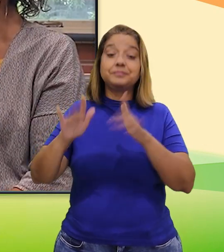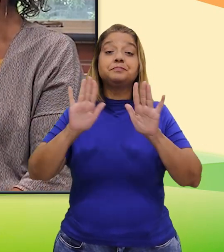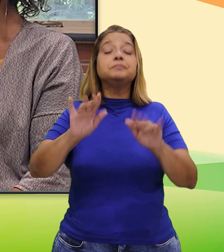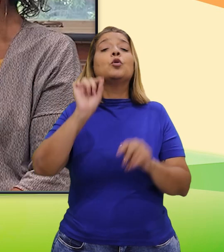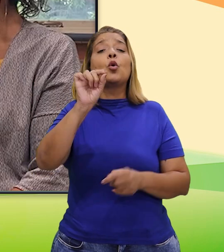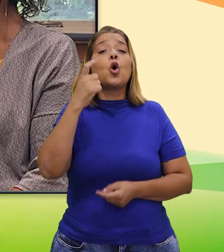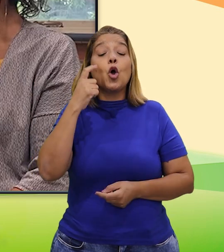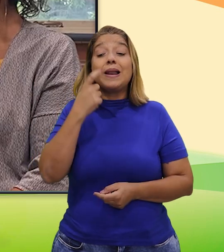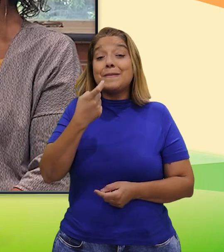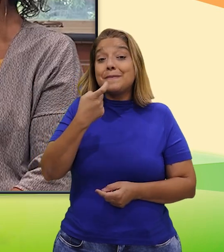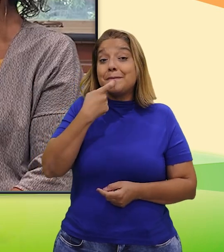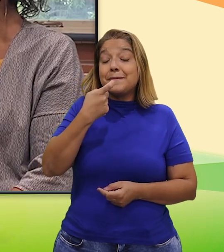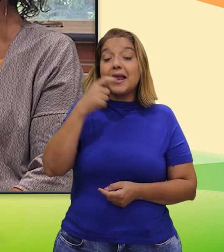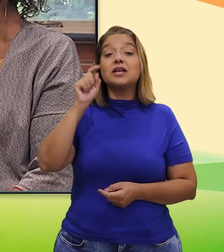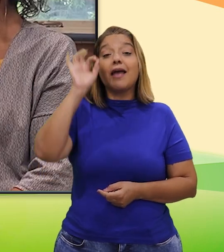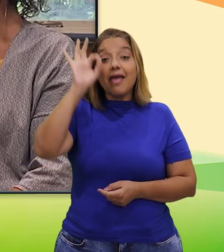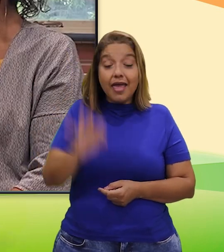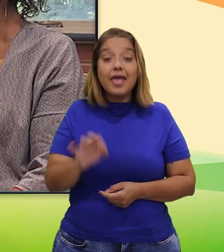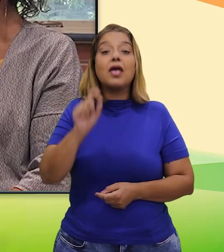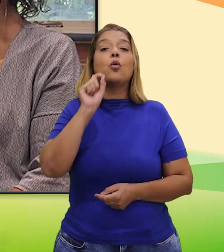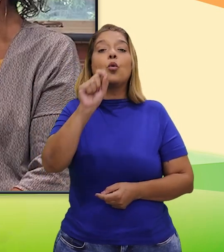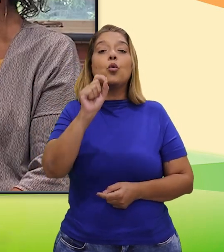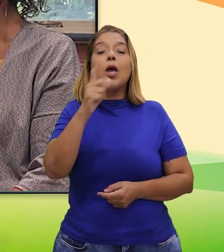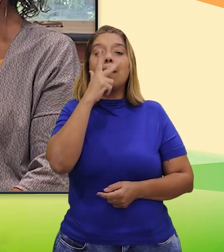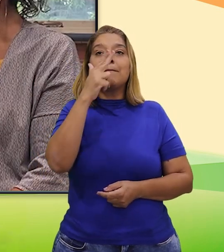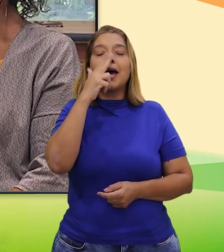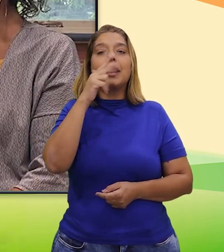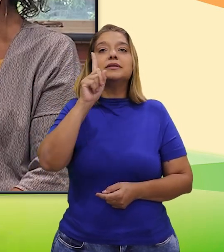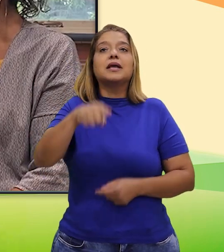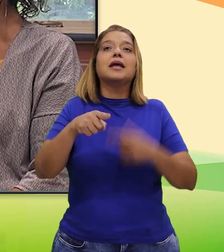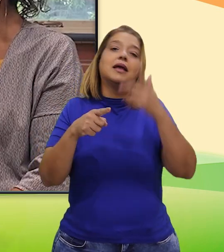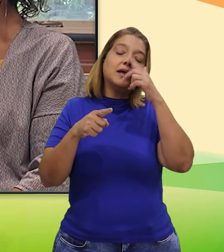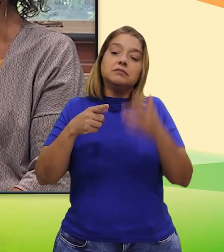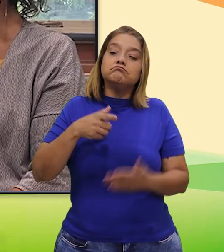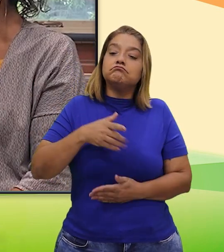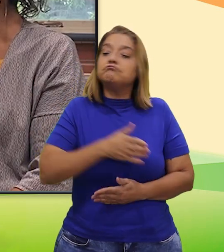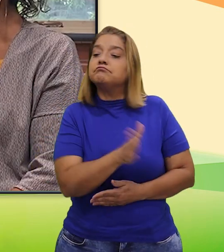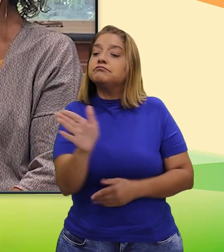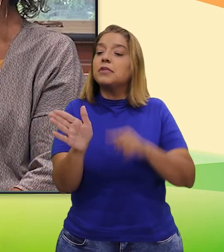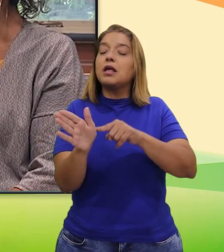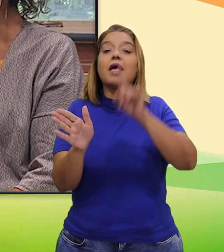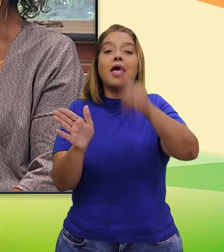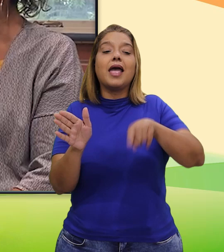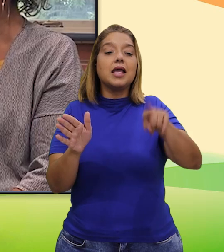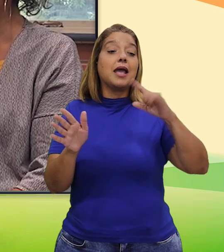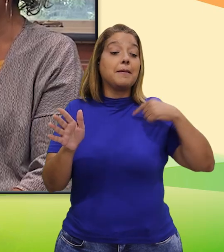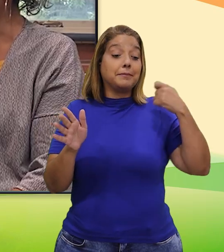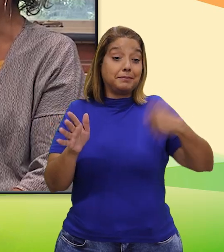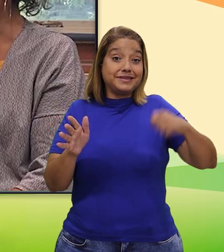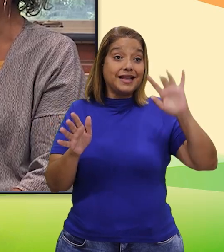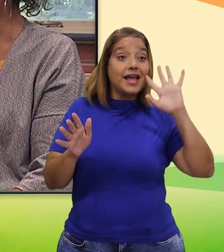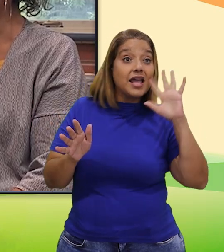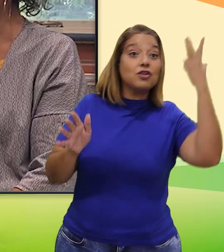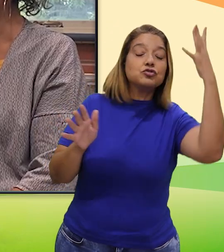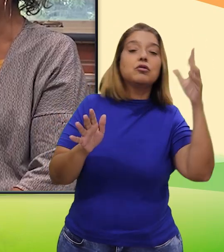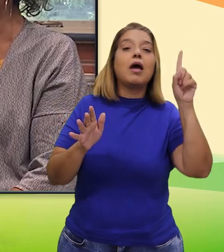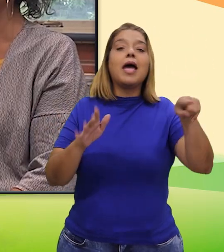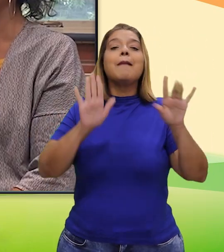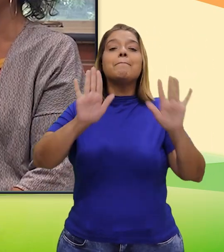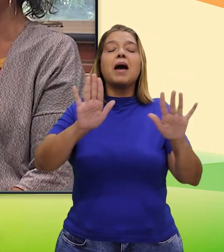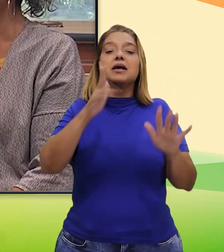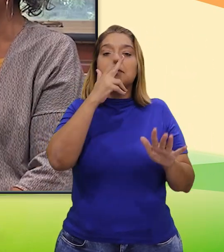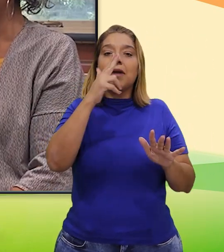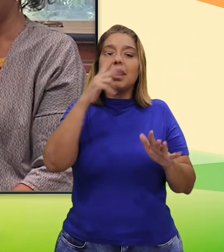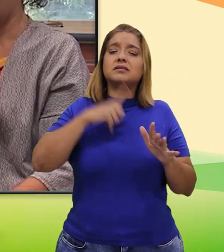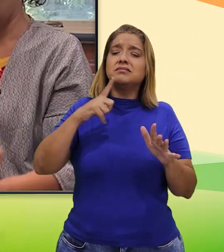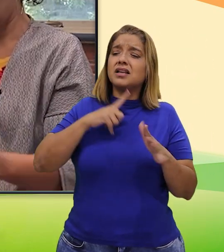plástico, ele é o desvirtuamento de uma solução que aí acaba virando problema por conta